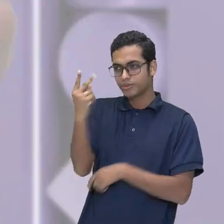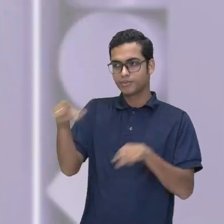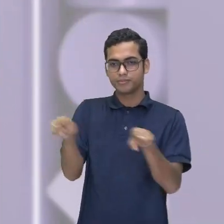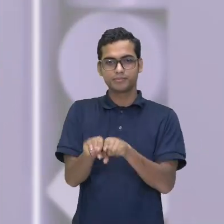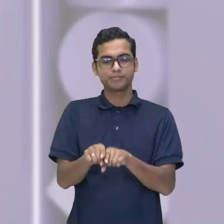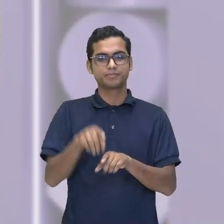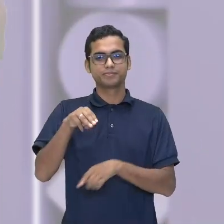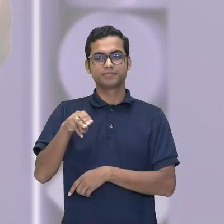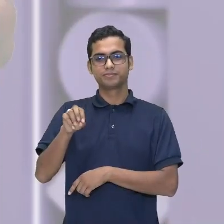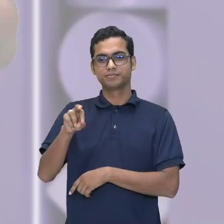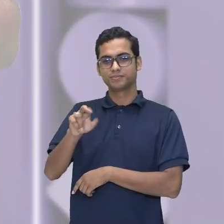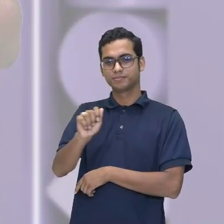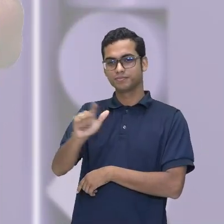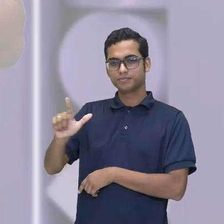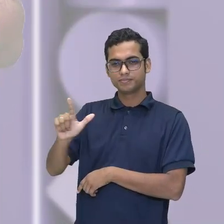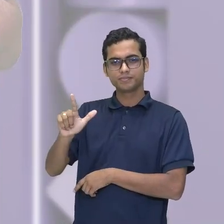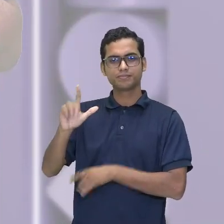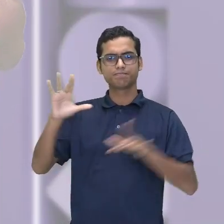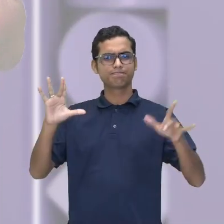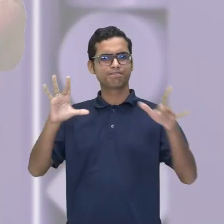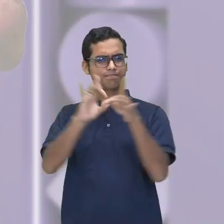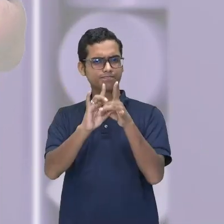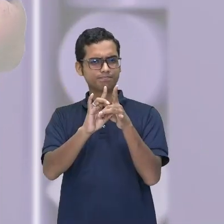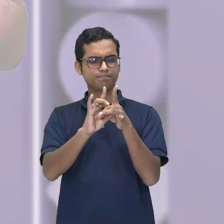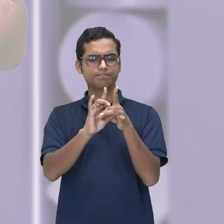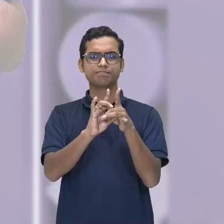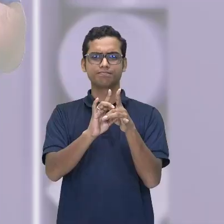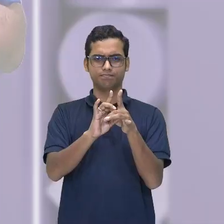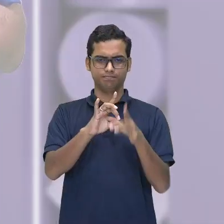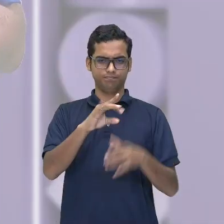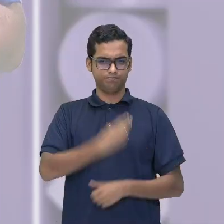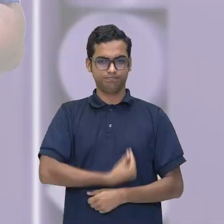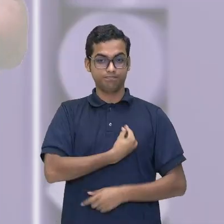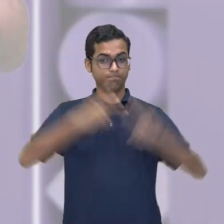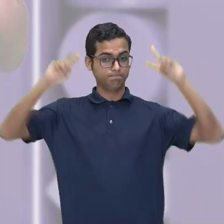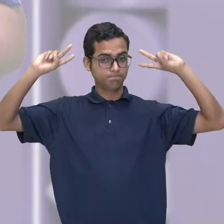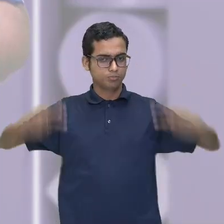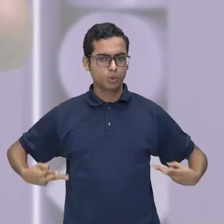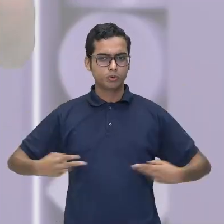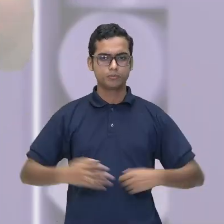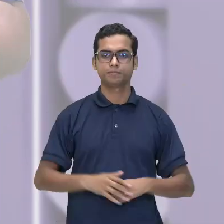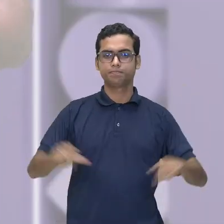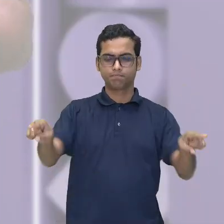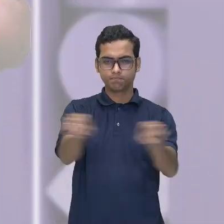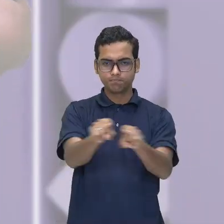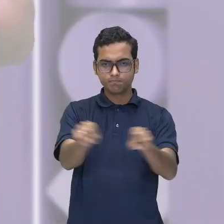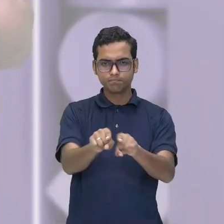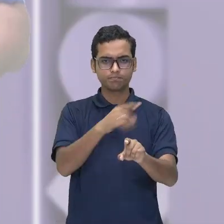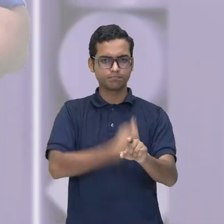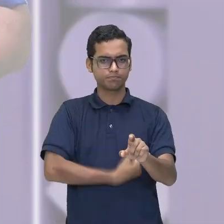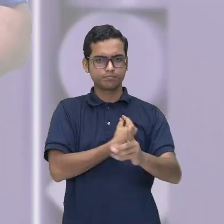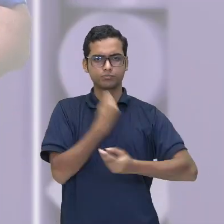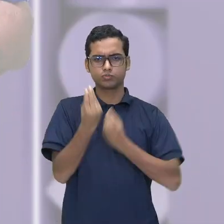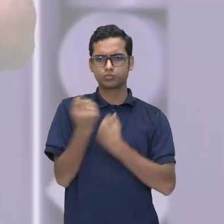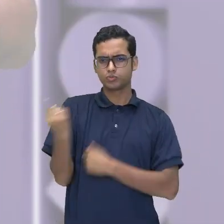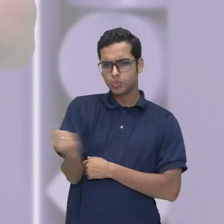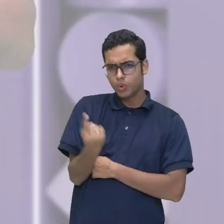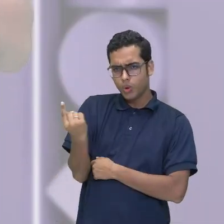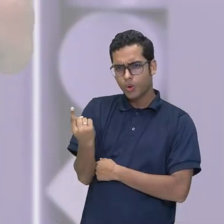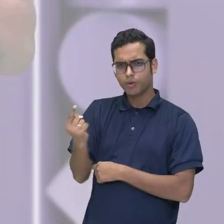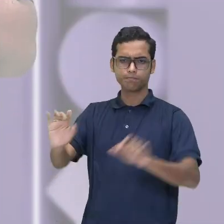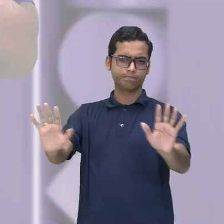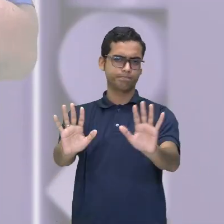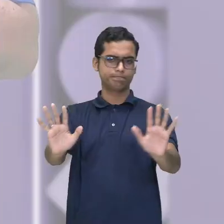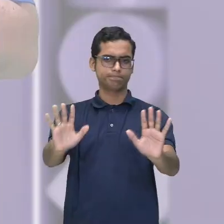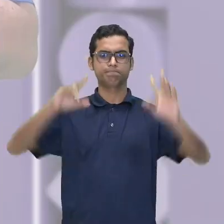está conectada com a dimensão da existência humana. Essa existência não é uma existência sozinha.